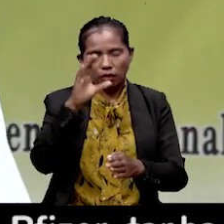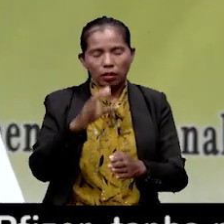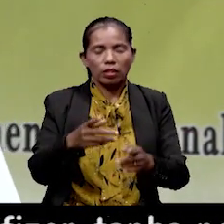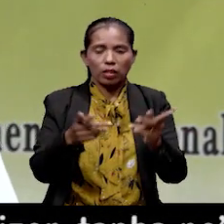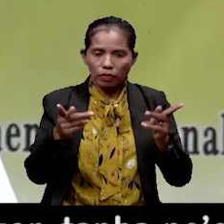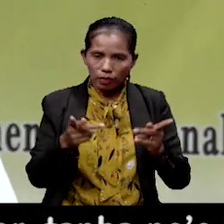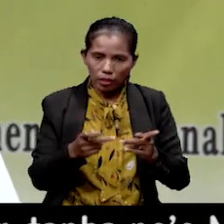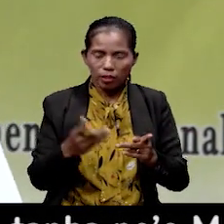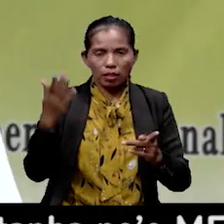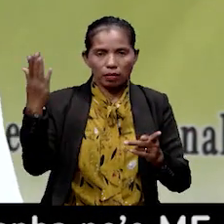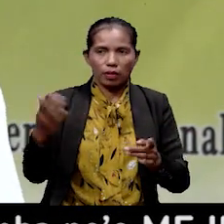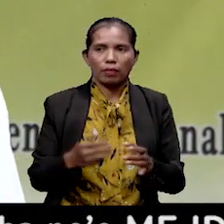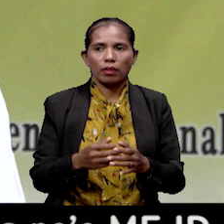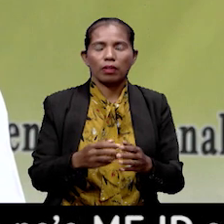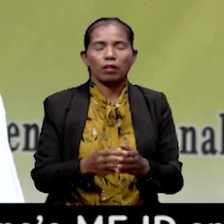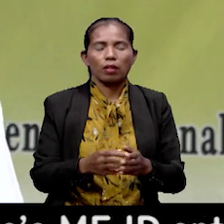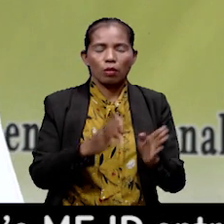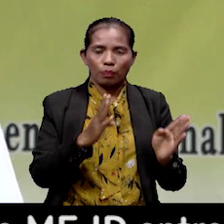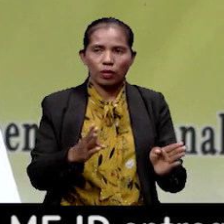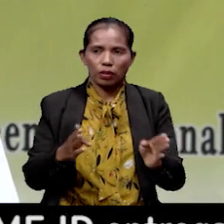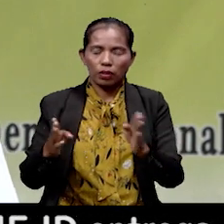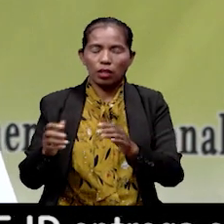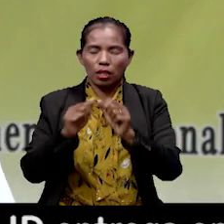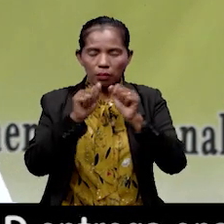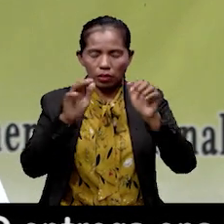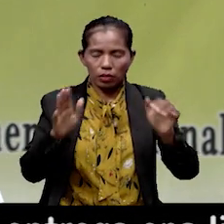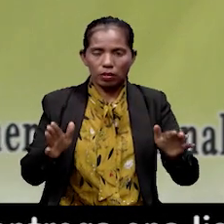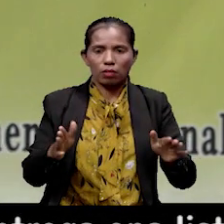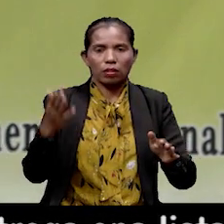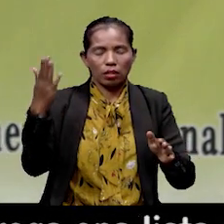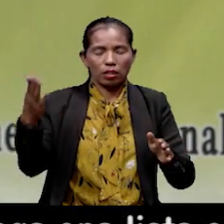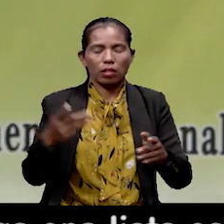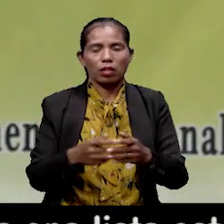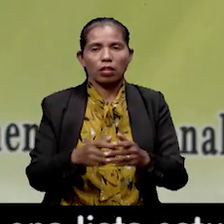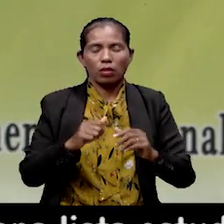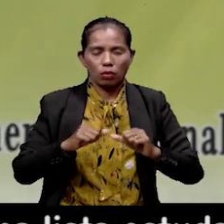terreno, processo de administração via terreno,